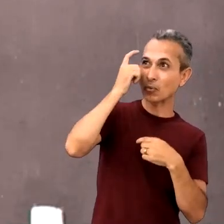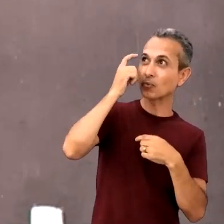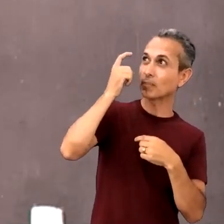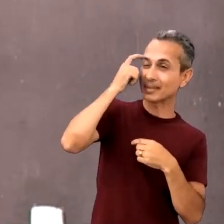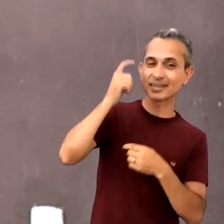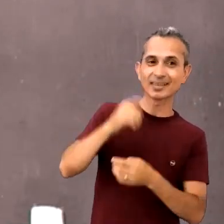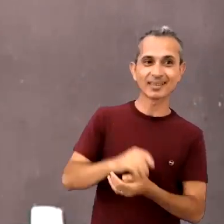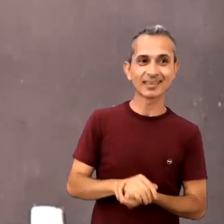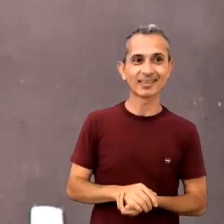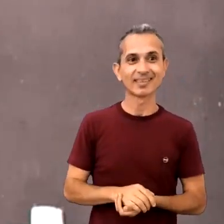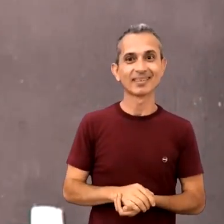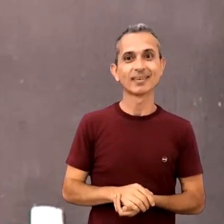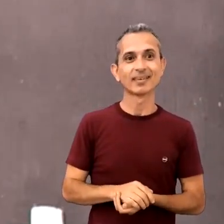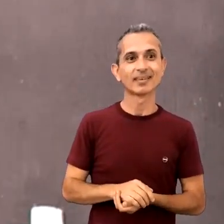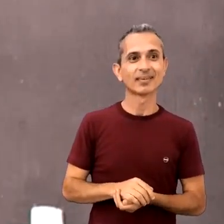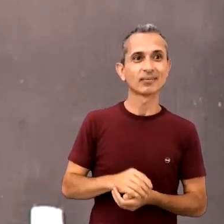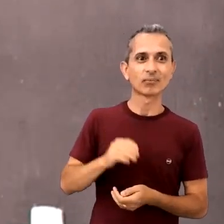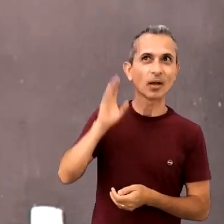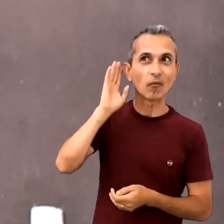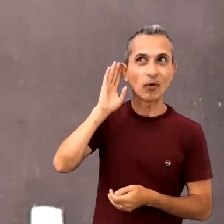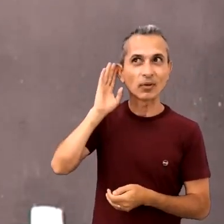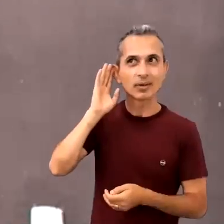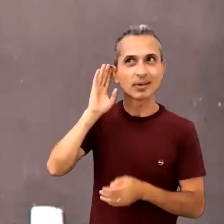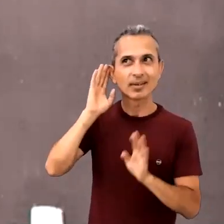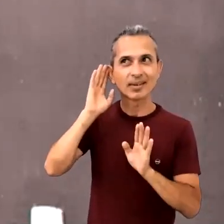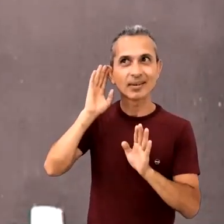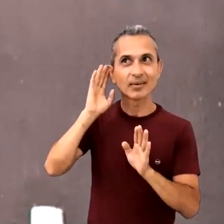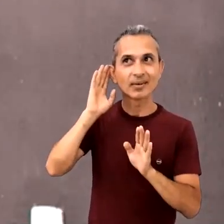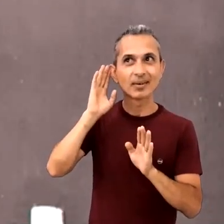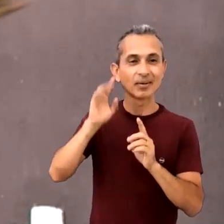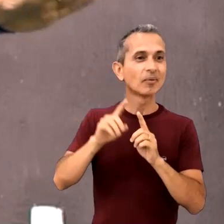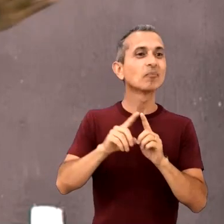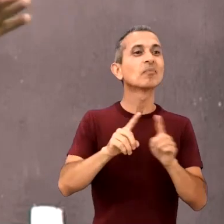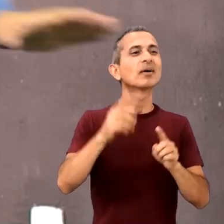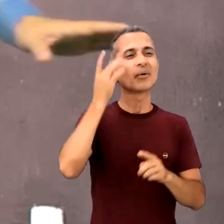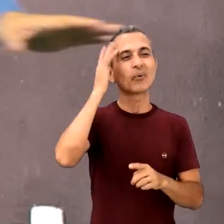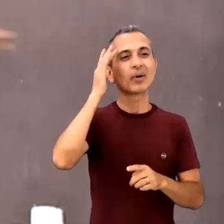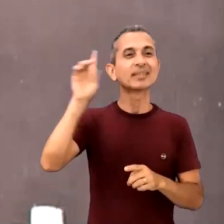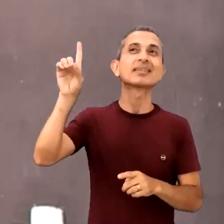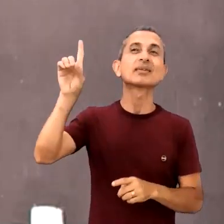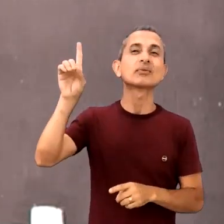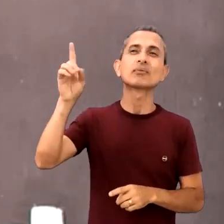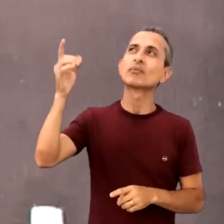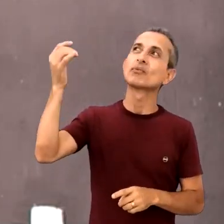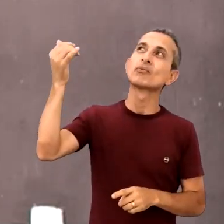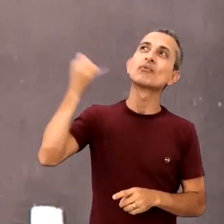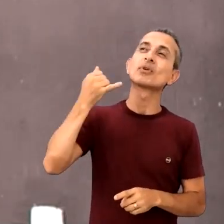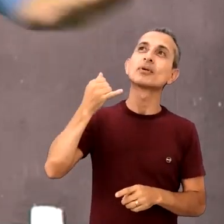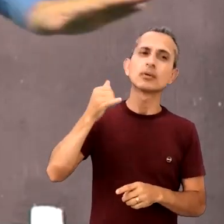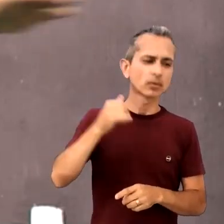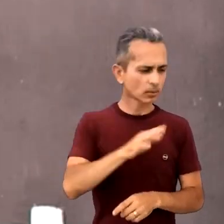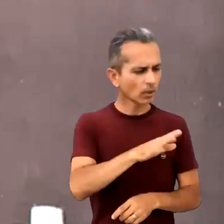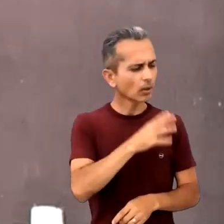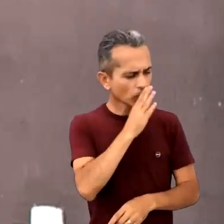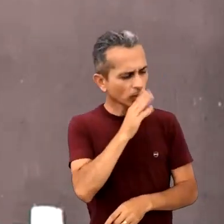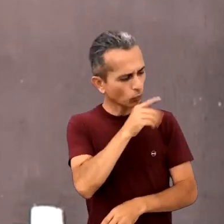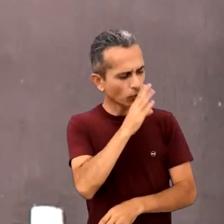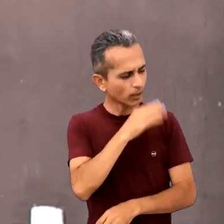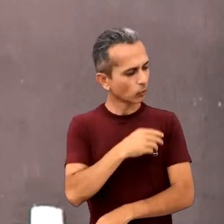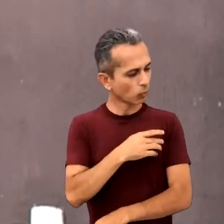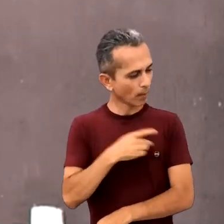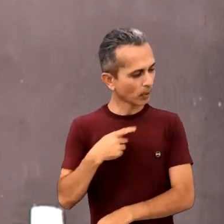Aí eu acho que, eu não ouvi, né, a voz de Deus, mas eu acho que Deus disse assim, fique na tua, fique na sua, observe. Só